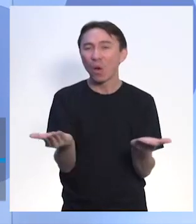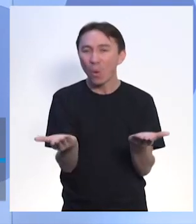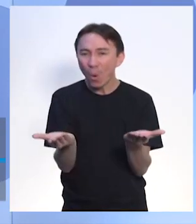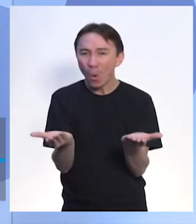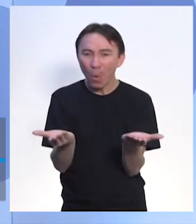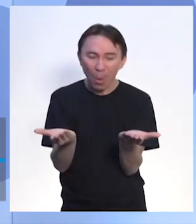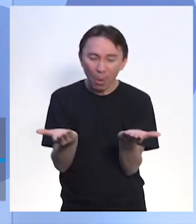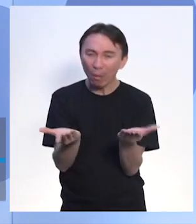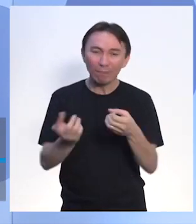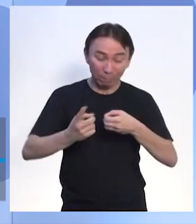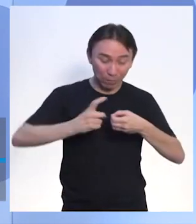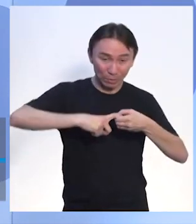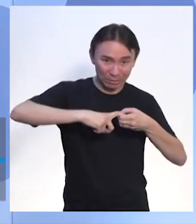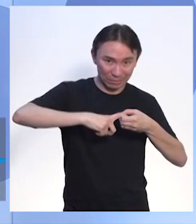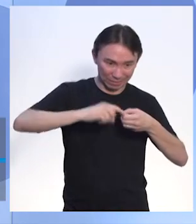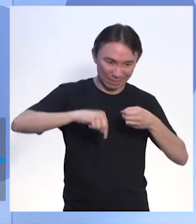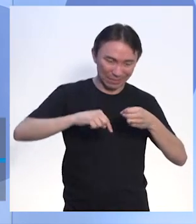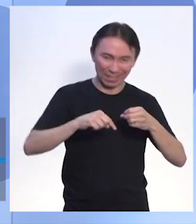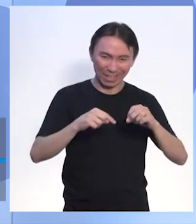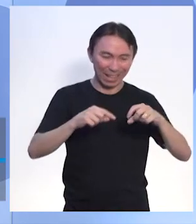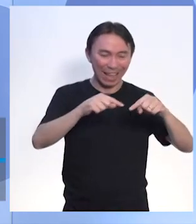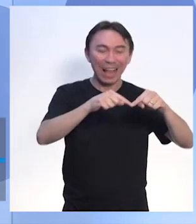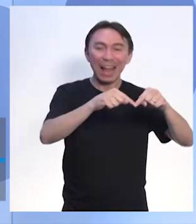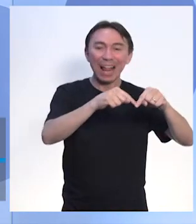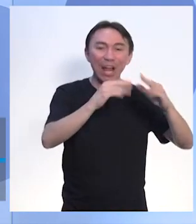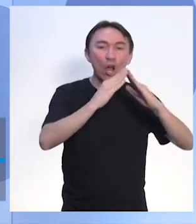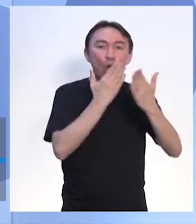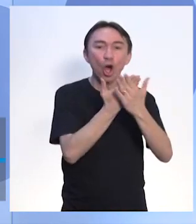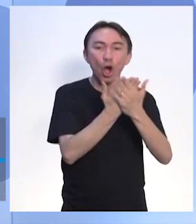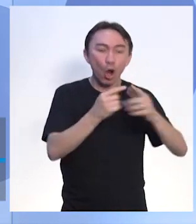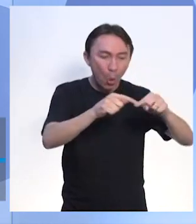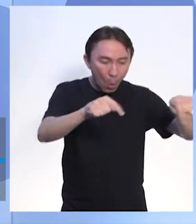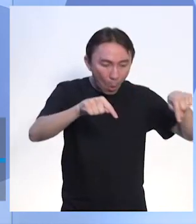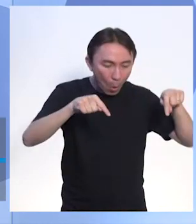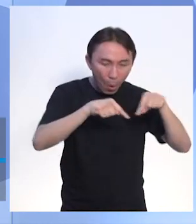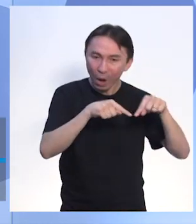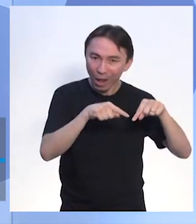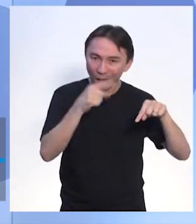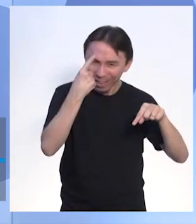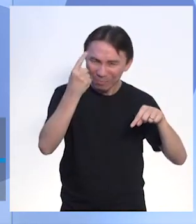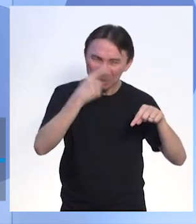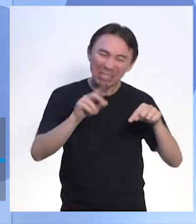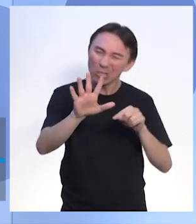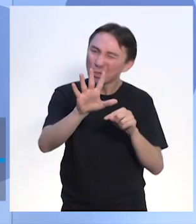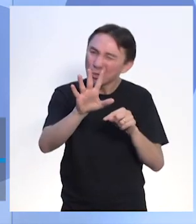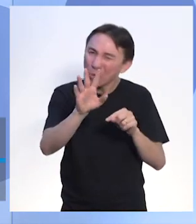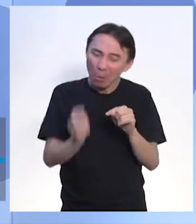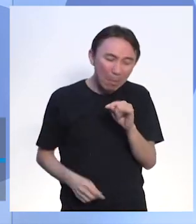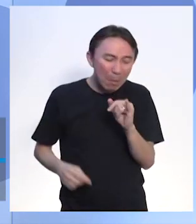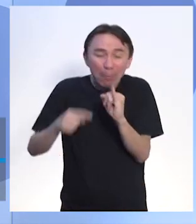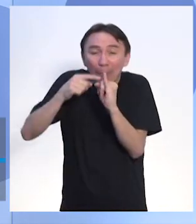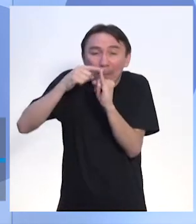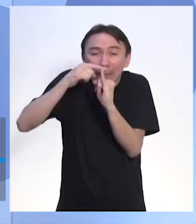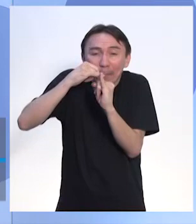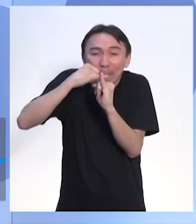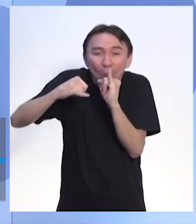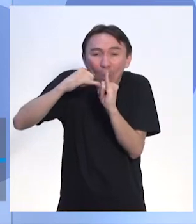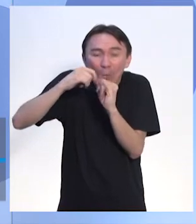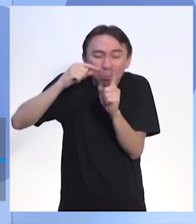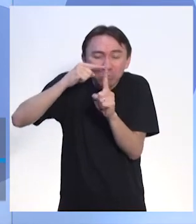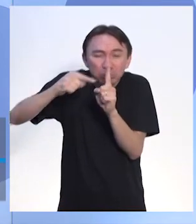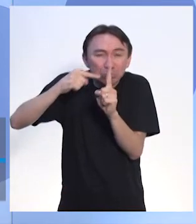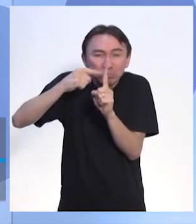parcial às aulas, né? Então vai ter uma necessidade, né, dessa interação do